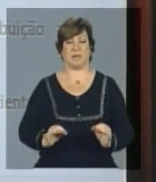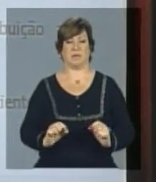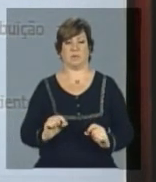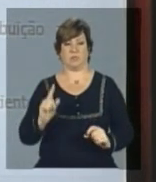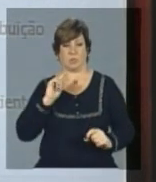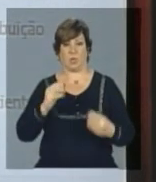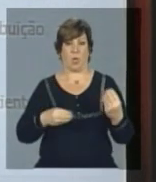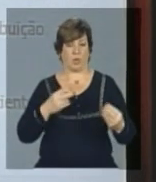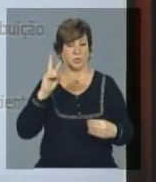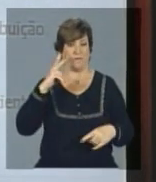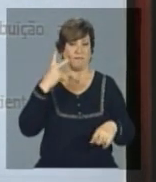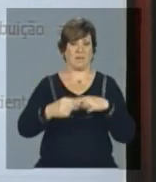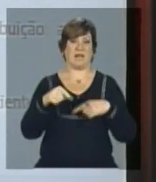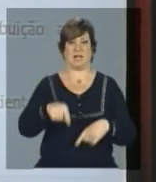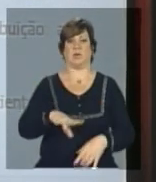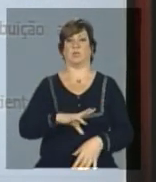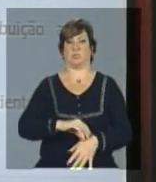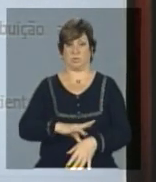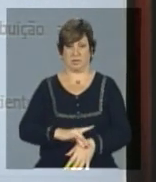em relação à dengue, né?